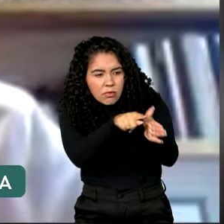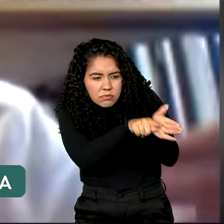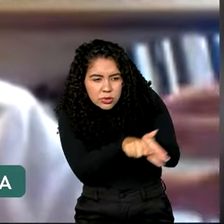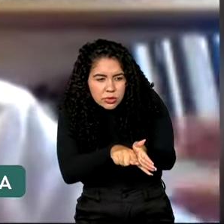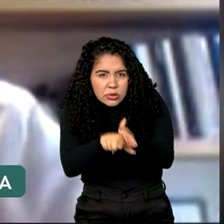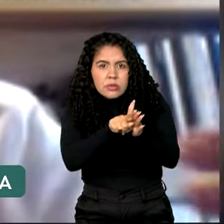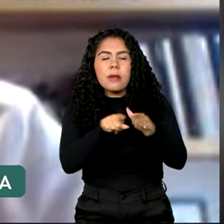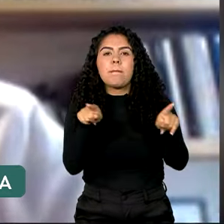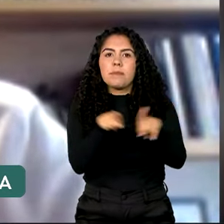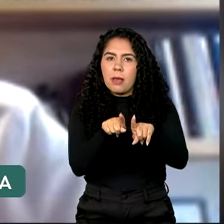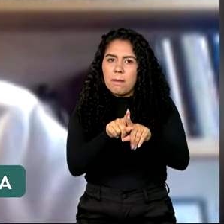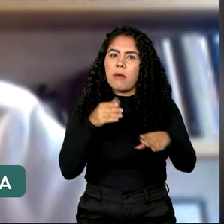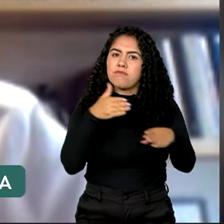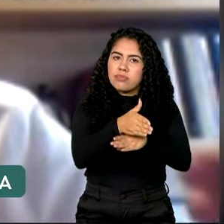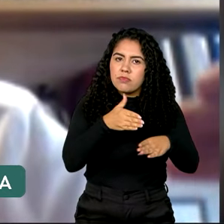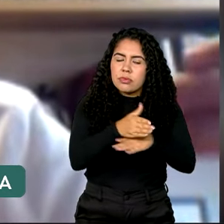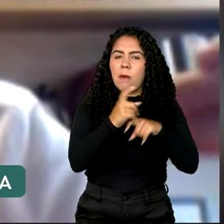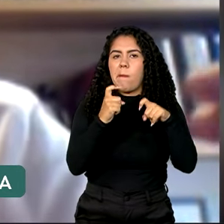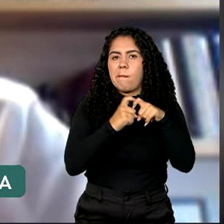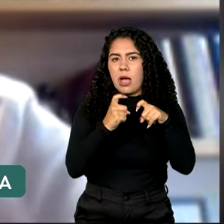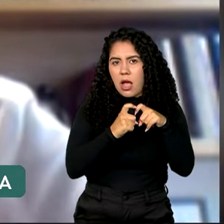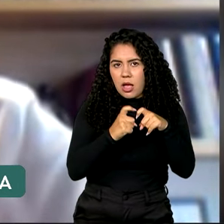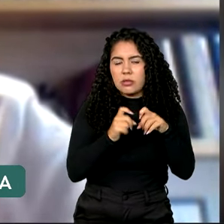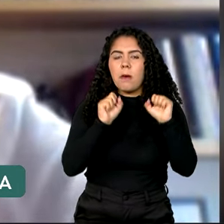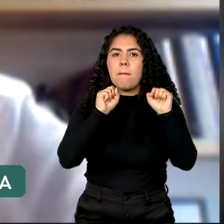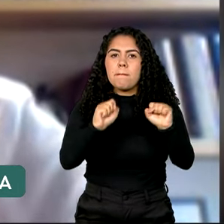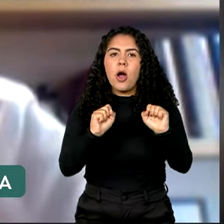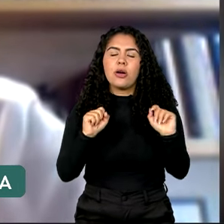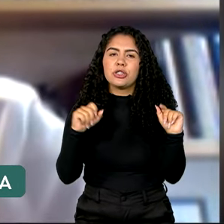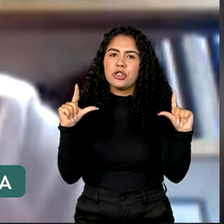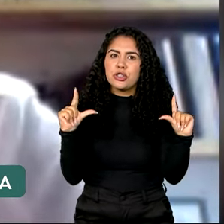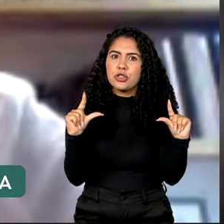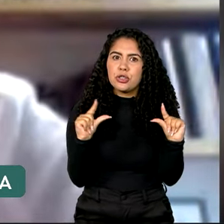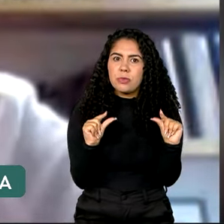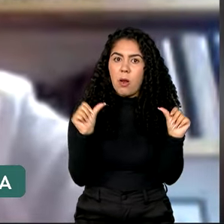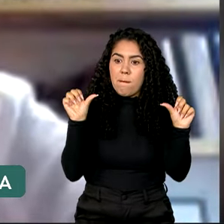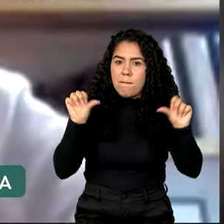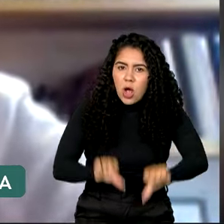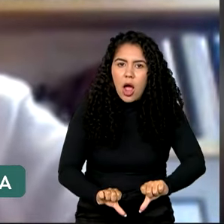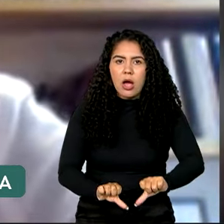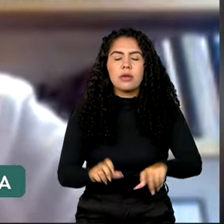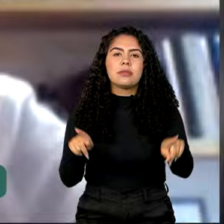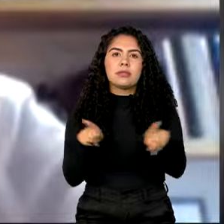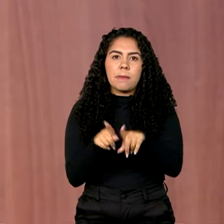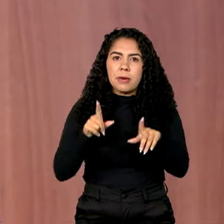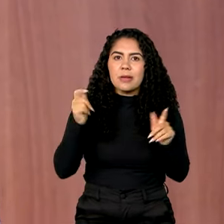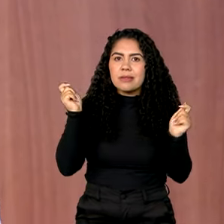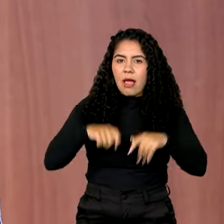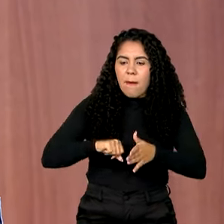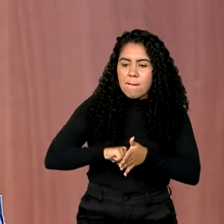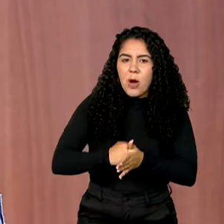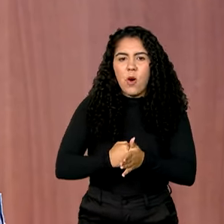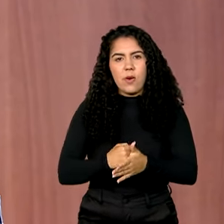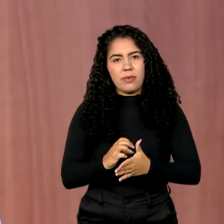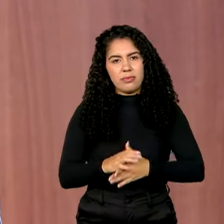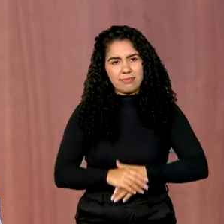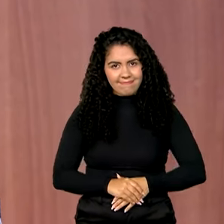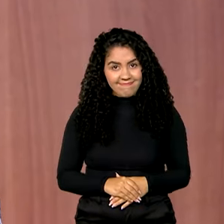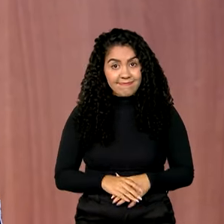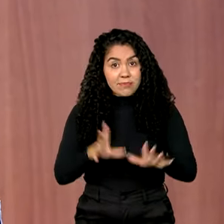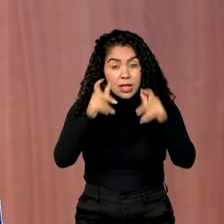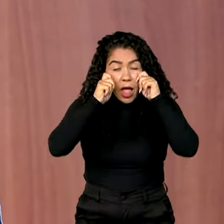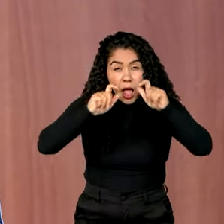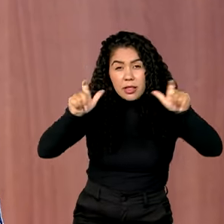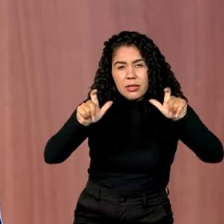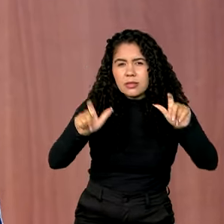acompanhamento e isso pode realmente diminuir essa progressão ou até bloquear, às vezes, essa progressão. Atenção